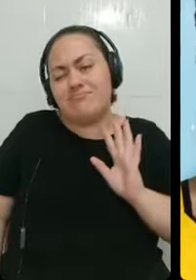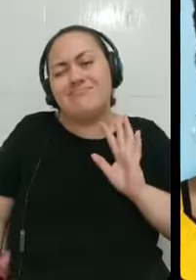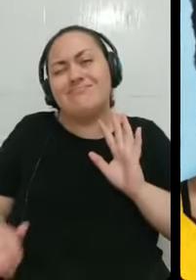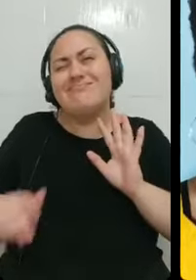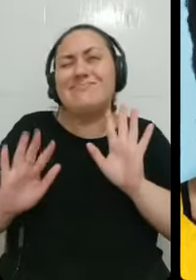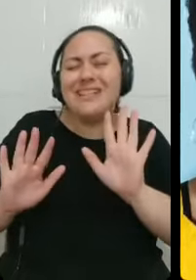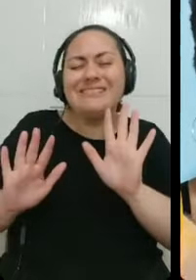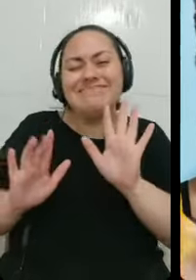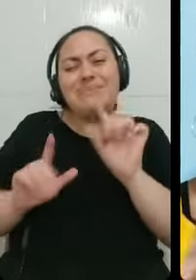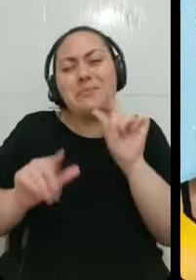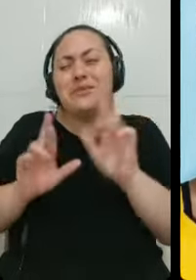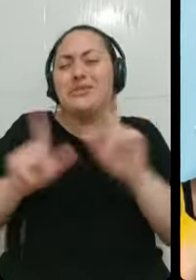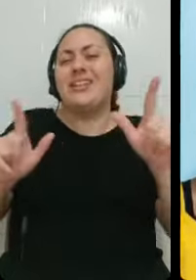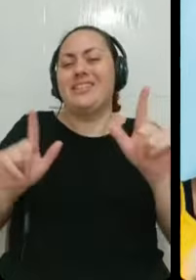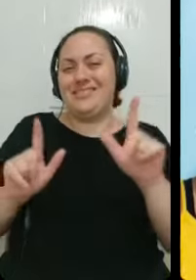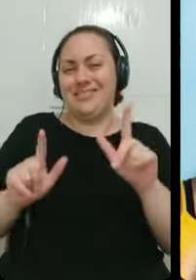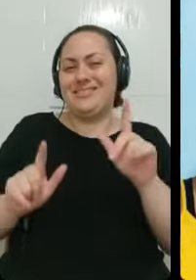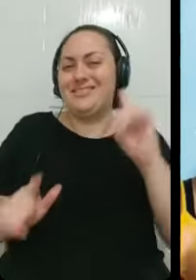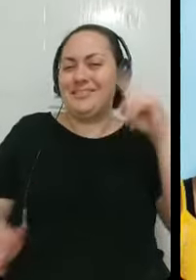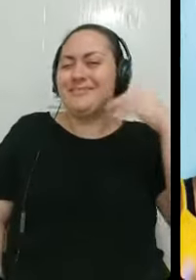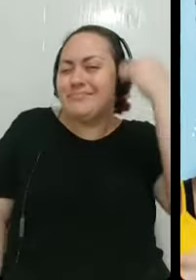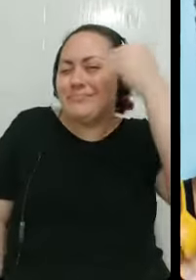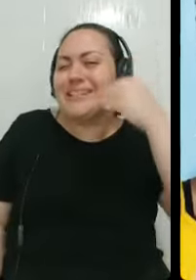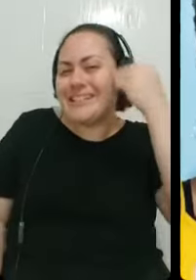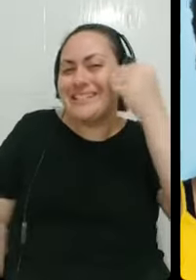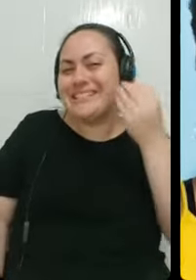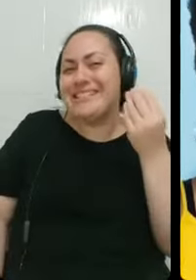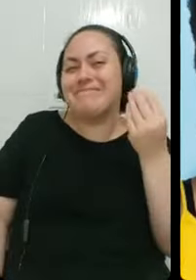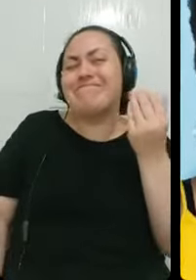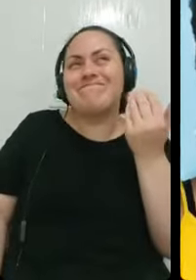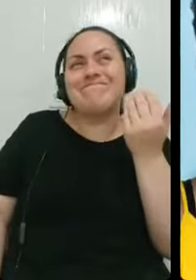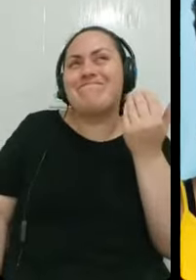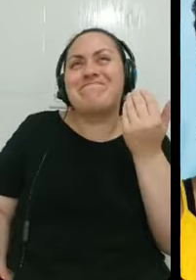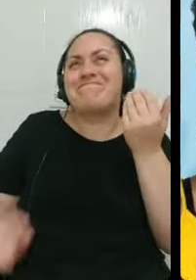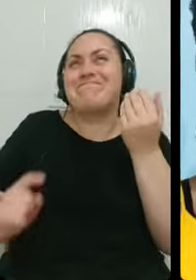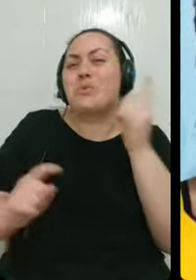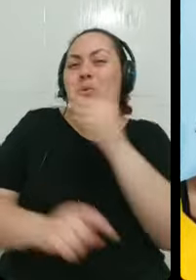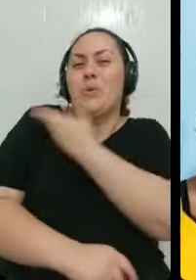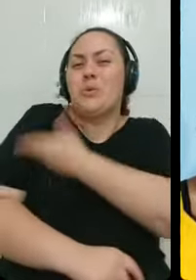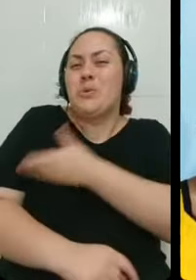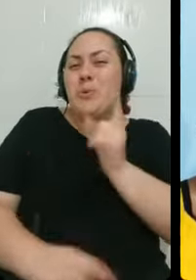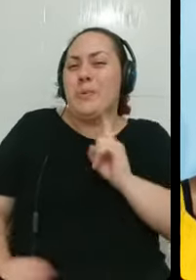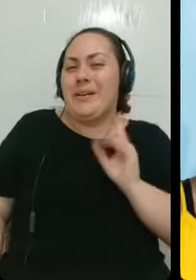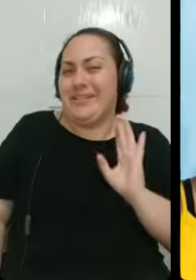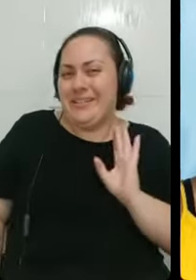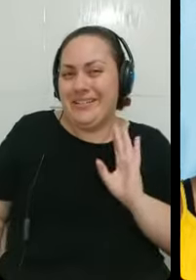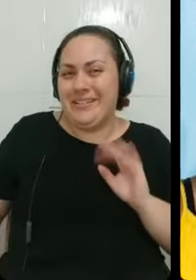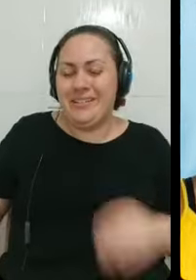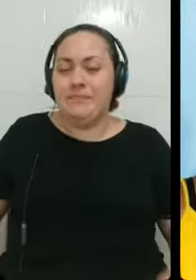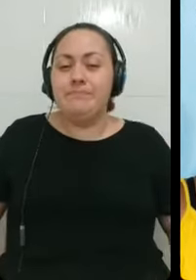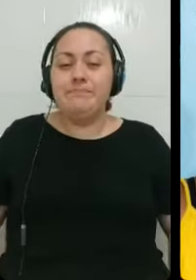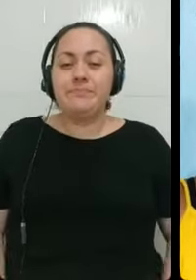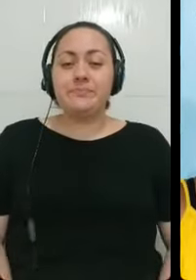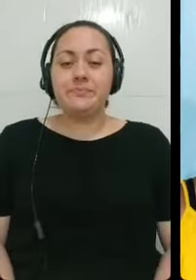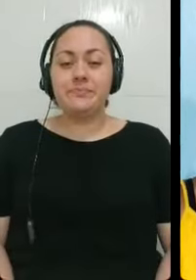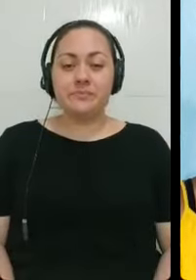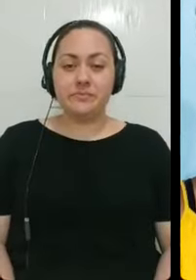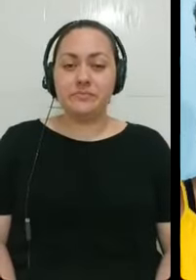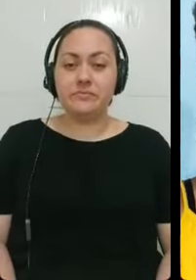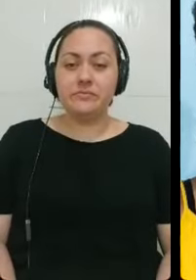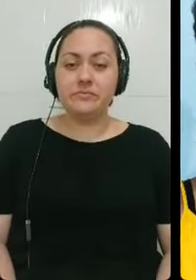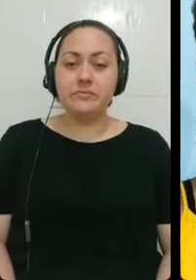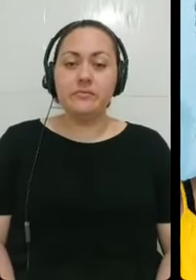assim, é uma experiência realmente bem fora do habitual. Em relação às atividades que a gente